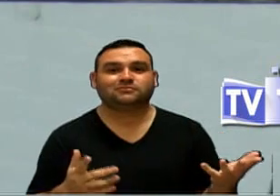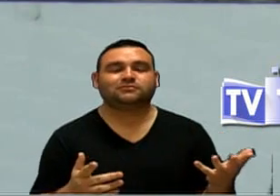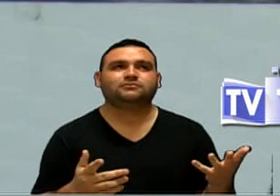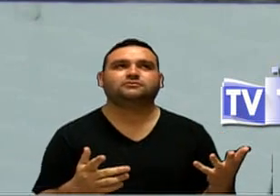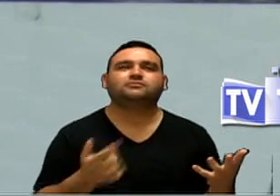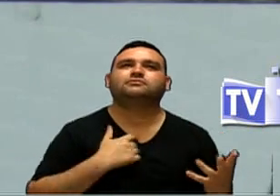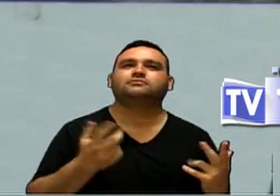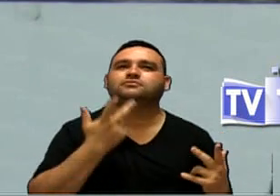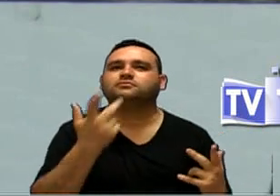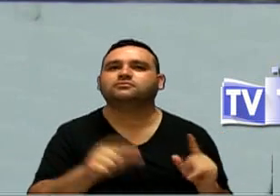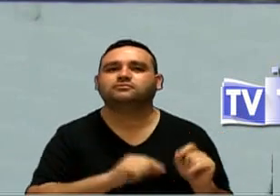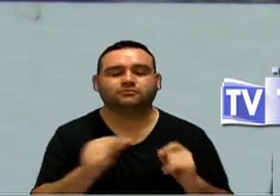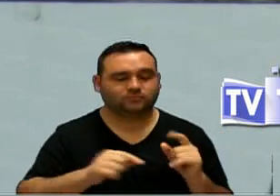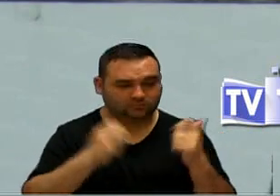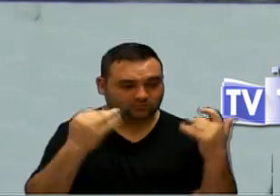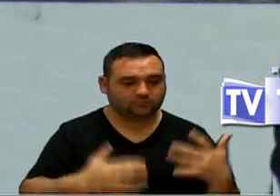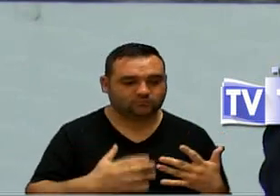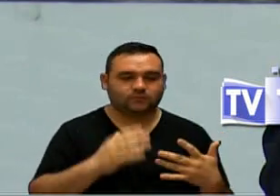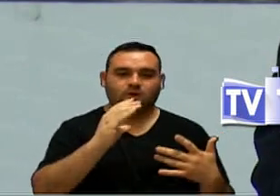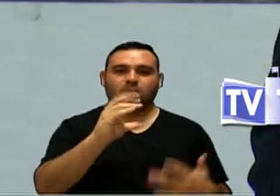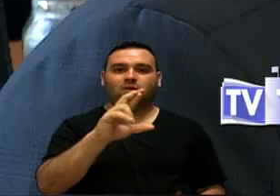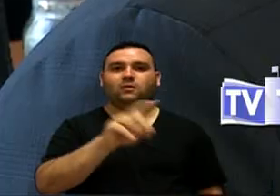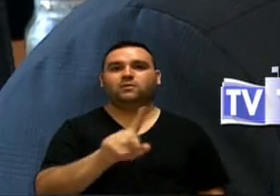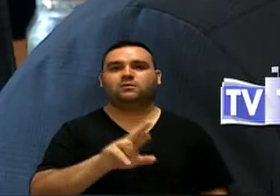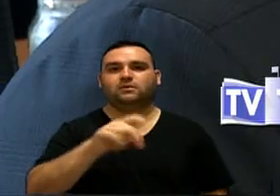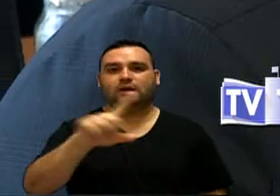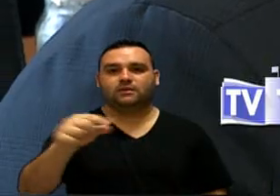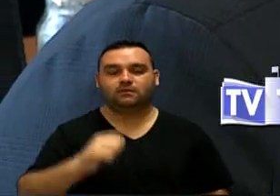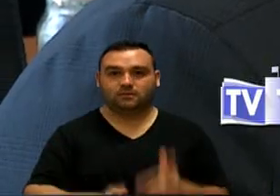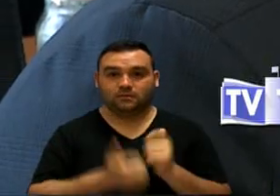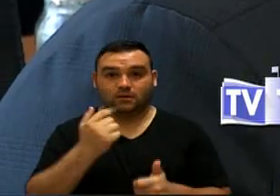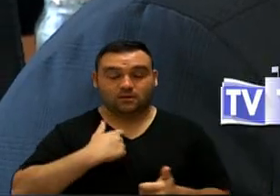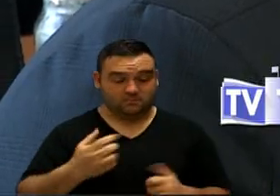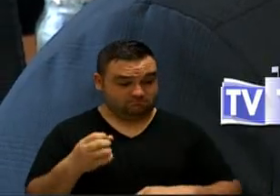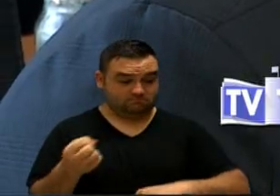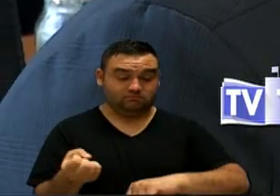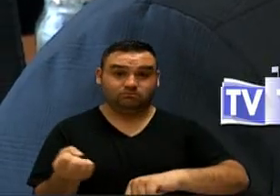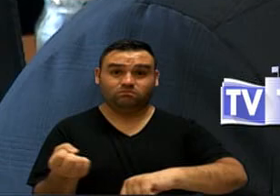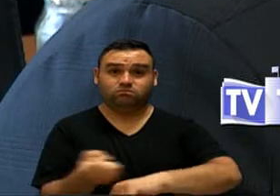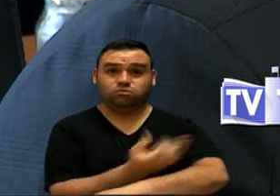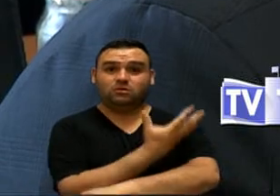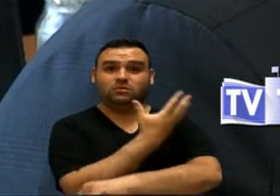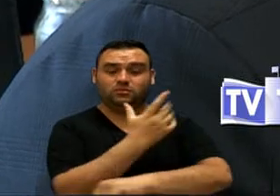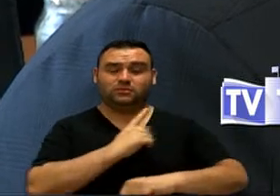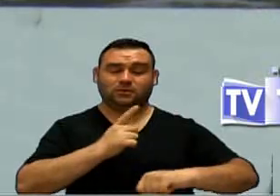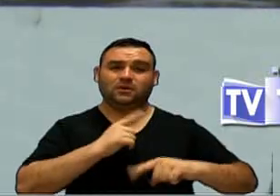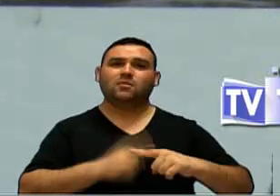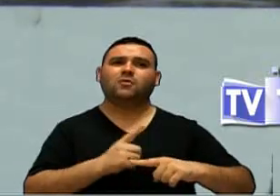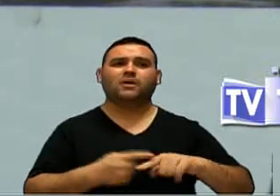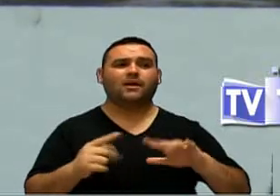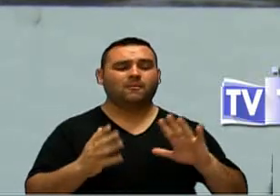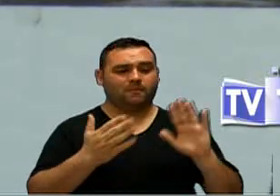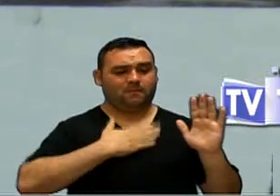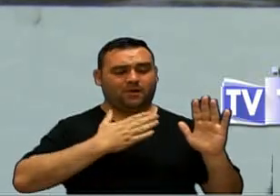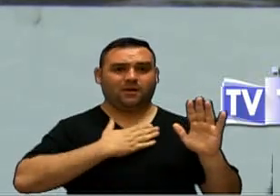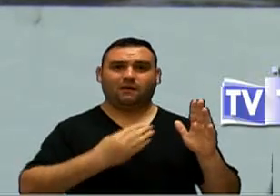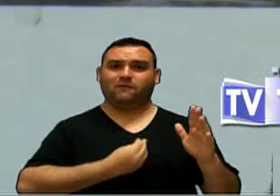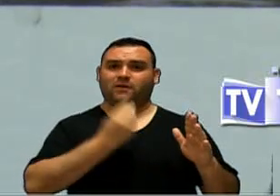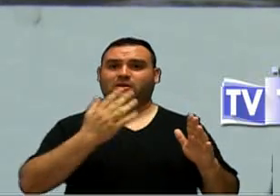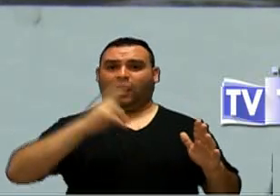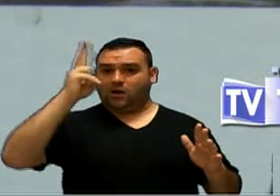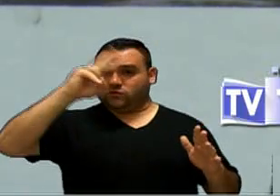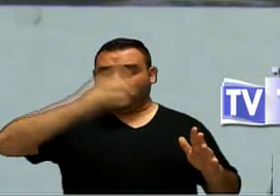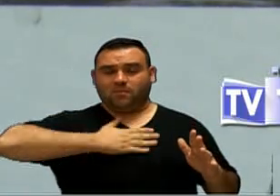Renan, eu falo que falar de Cruzeirão me emociona, porque Cruzeirão faz parte da minha vida, faz parte da minha